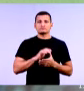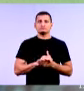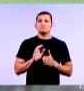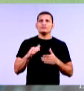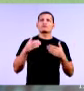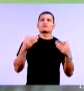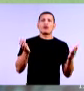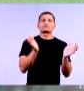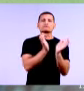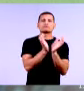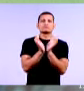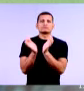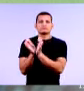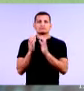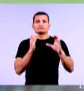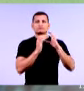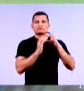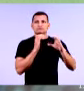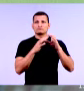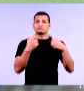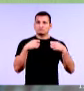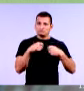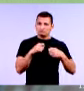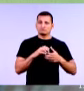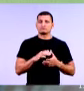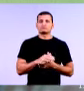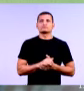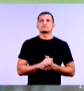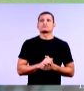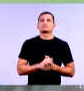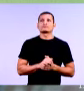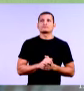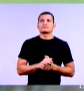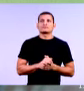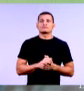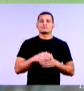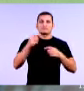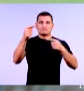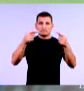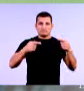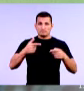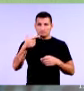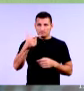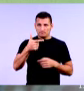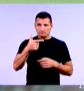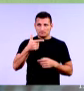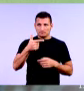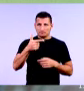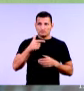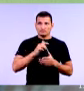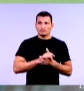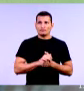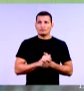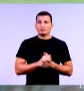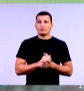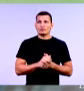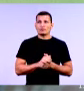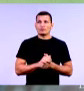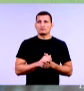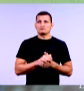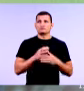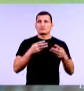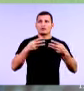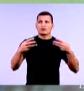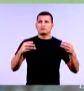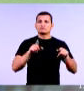de comunicação. Você deve enumerar essas categorias, ok? Questão 2, defina as convergências de rede e cite um de